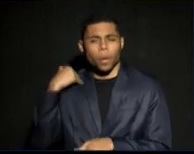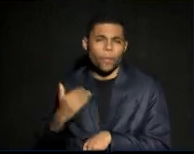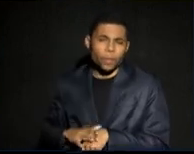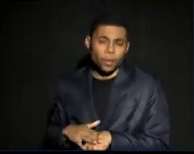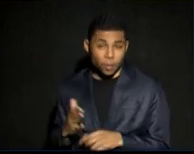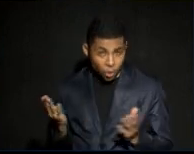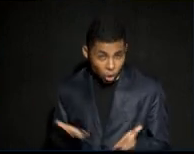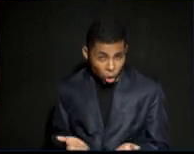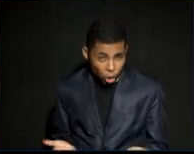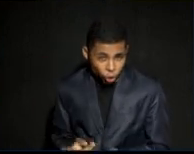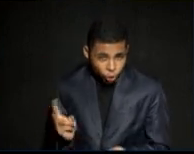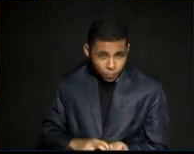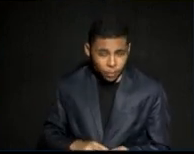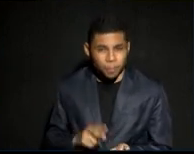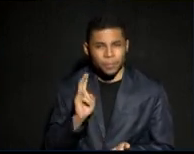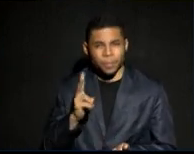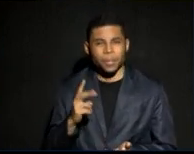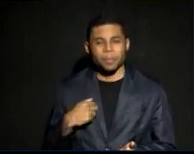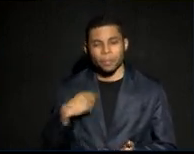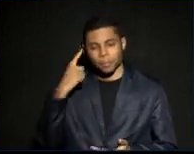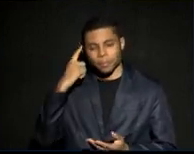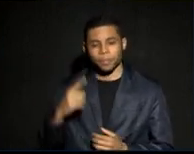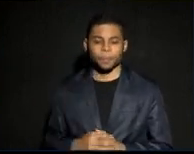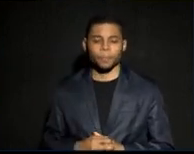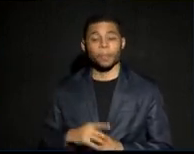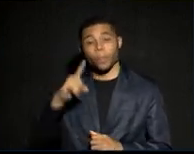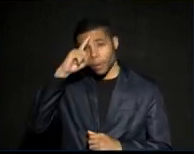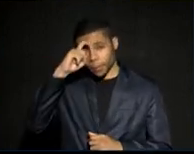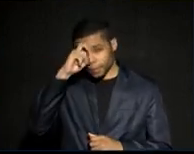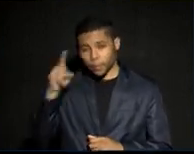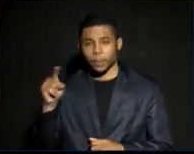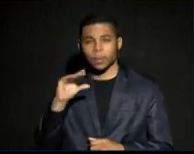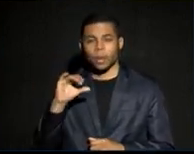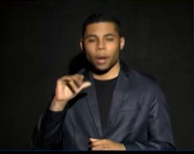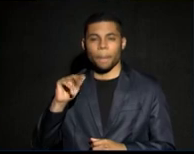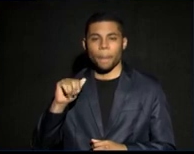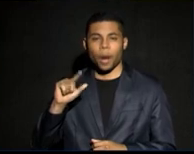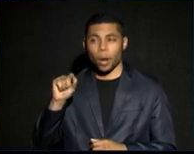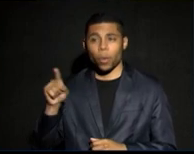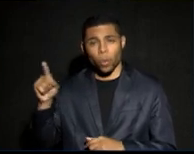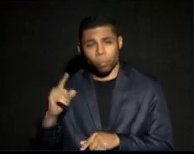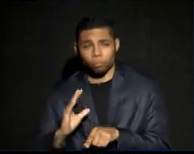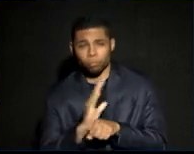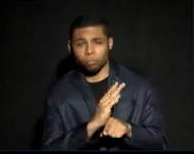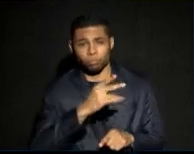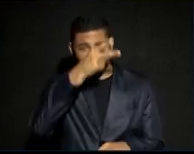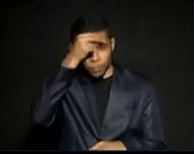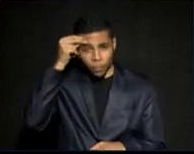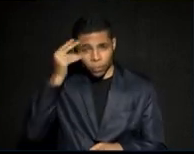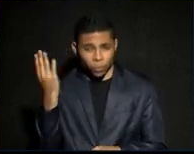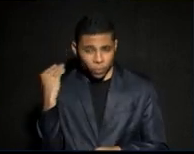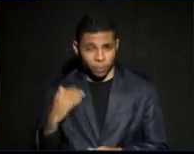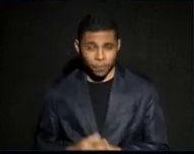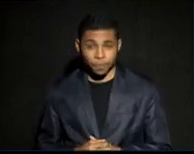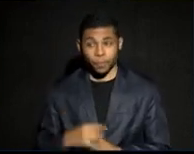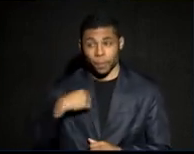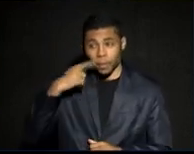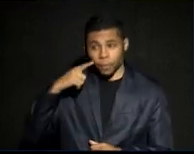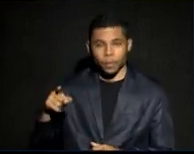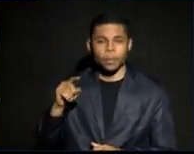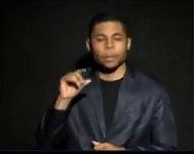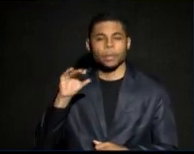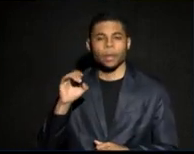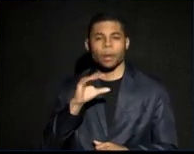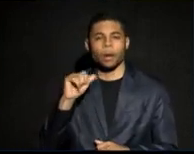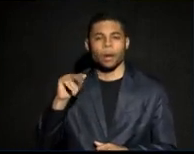agora hoje de manhã então A C Camargo você carga um hospital que presta serviço para prefeitura Ontem eu vi aquilo A C